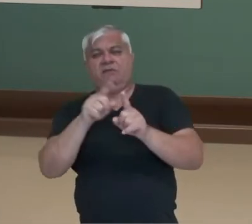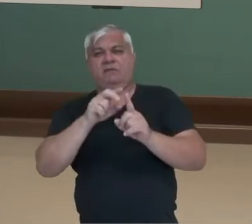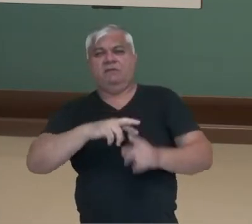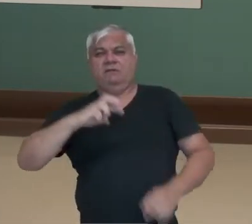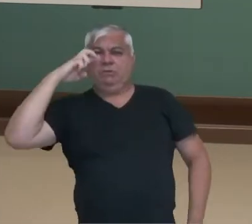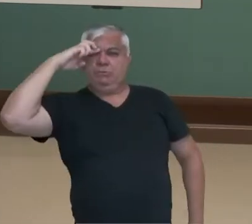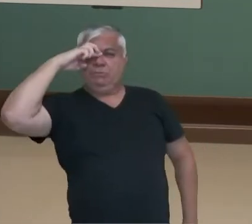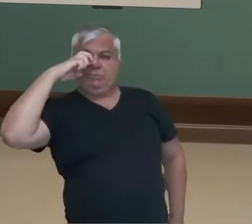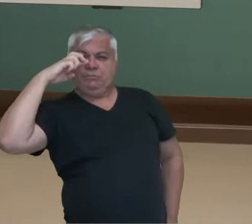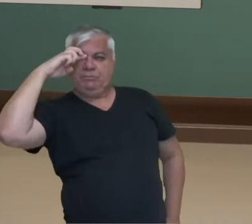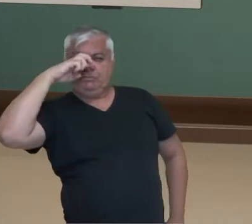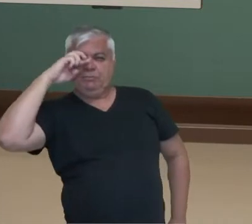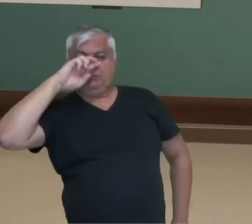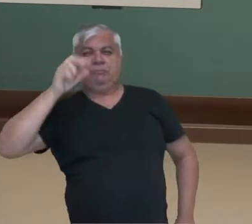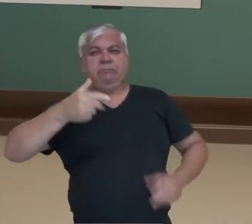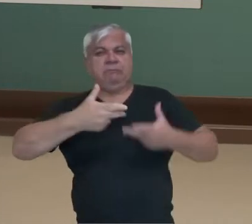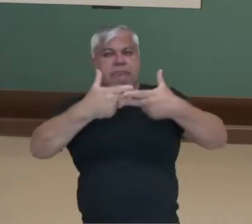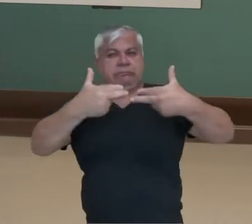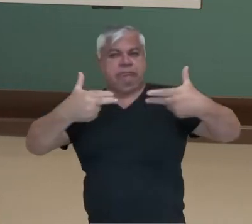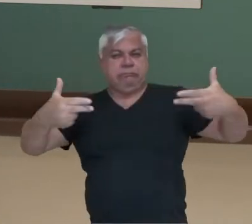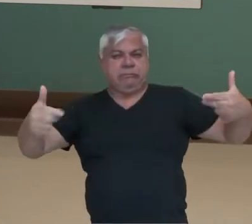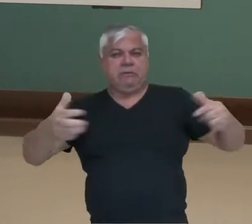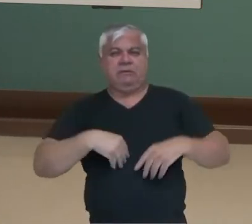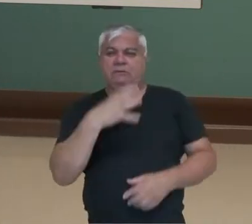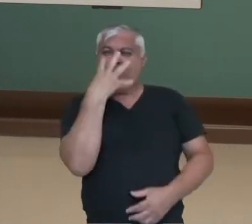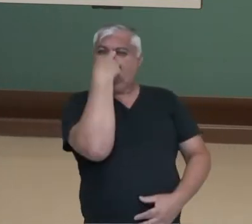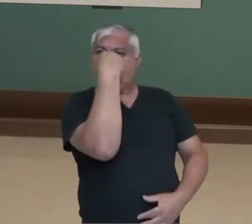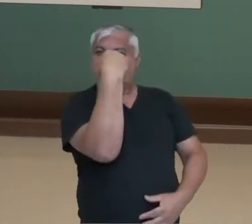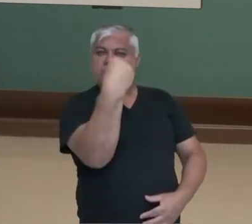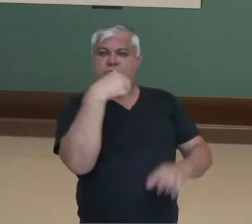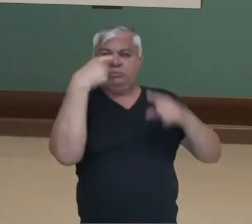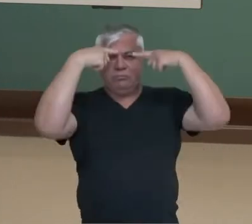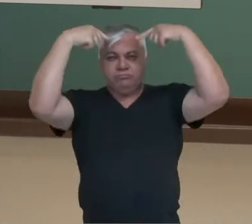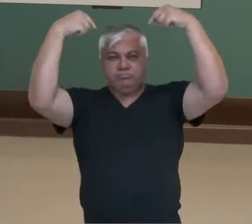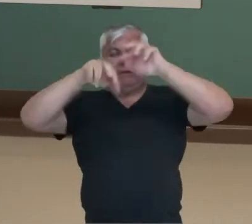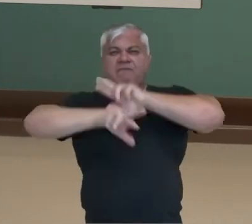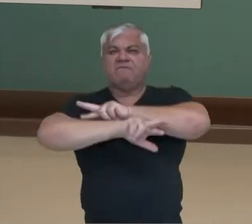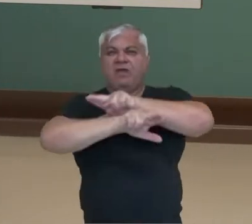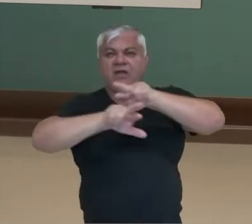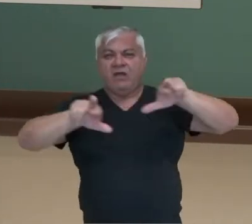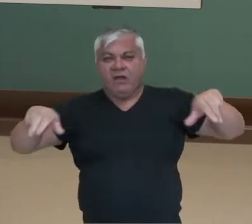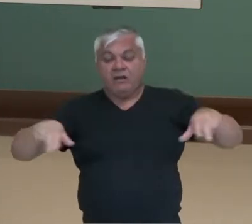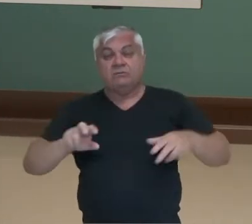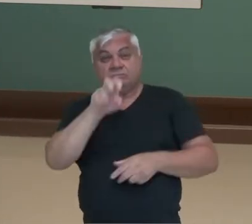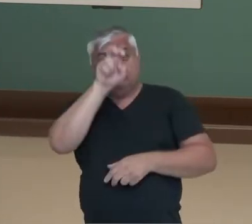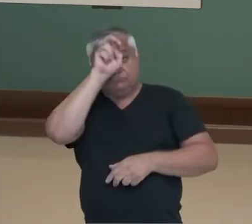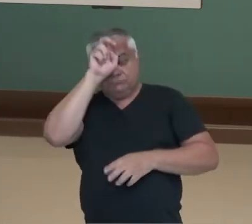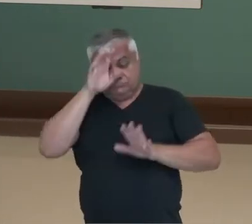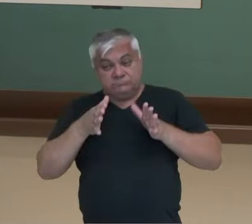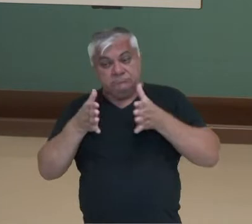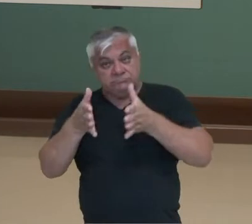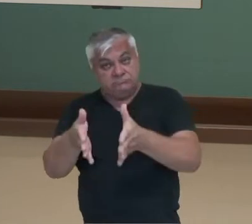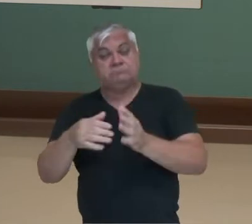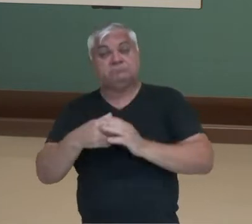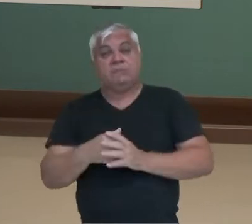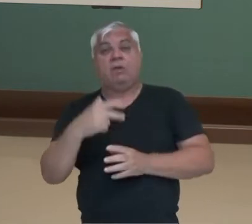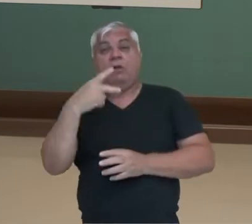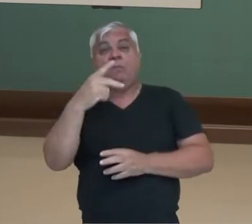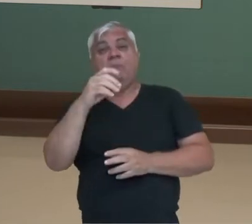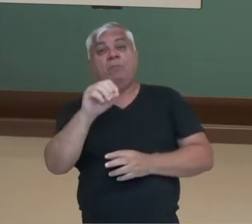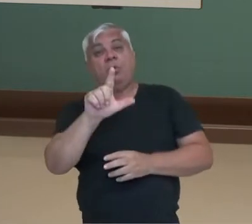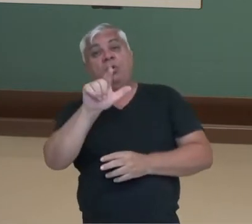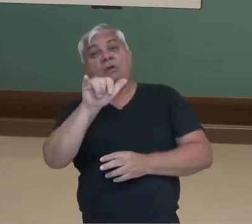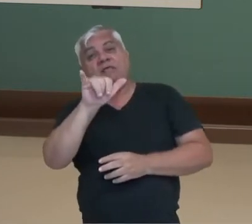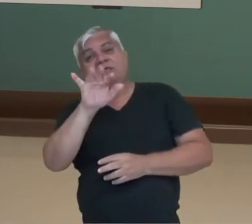Ísis, Osíris, também, Coxum, né? Vocês que estão curtindo aí, né? Era também deuses, né? Acreditavam